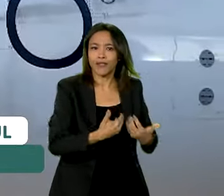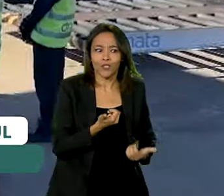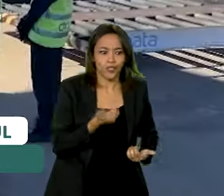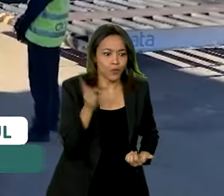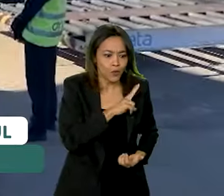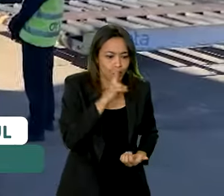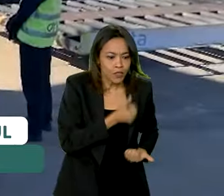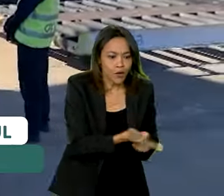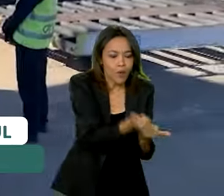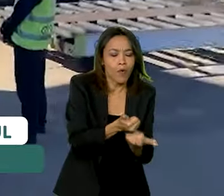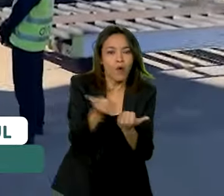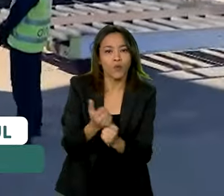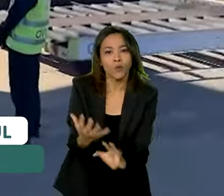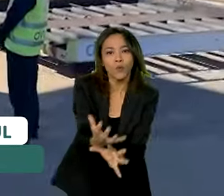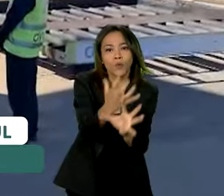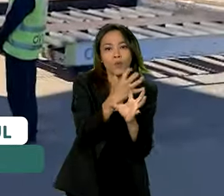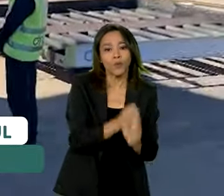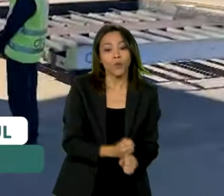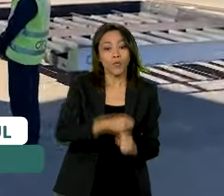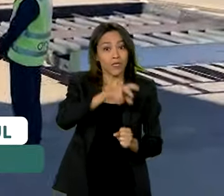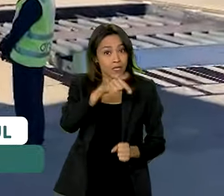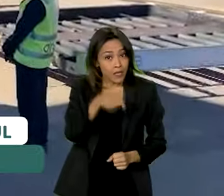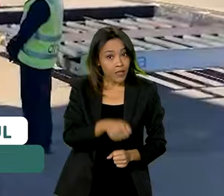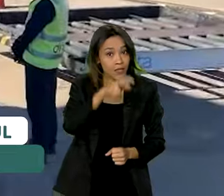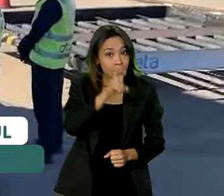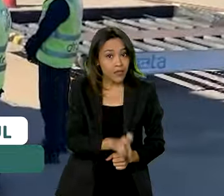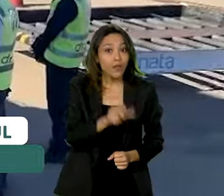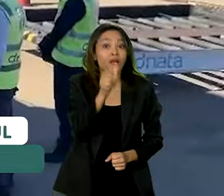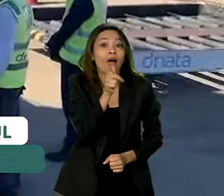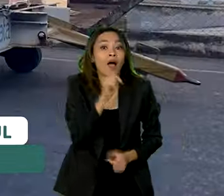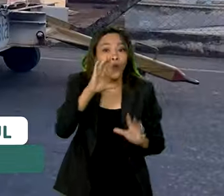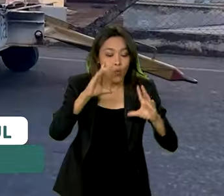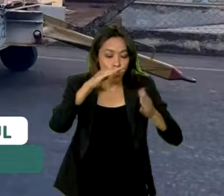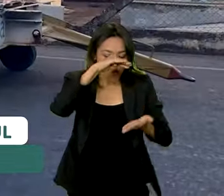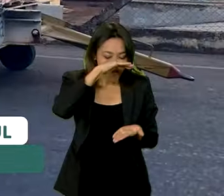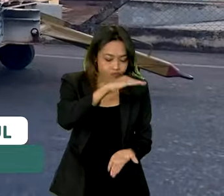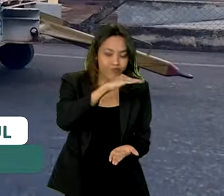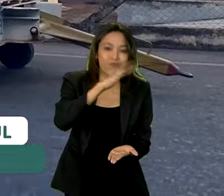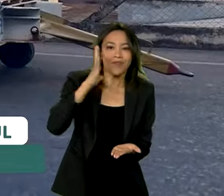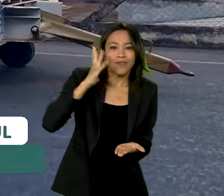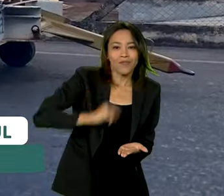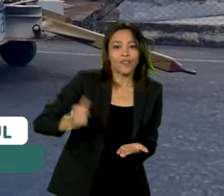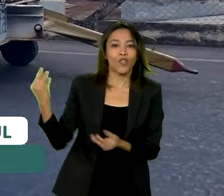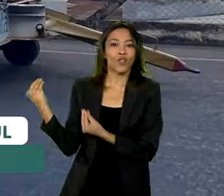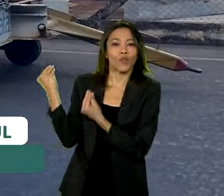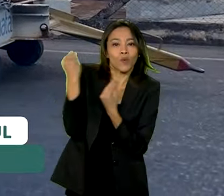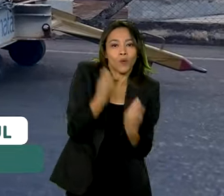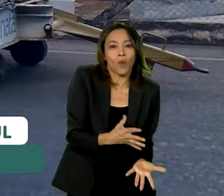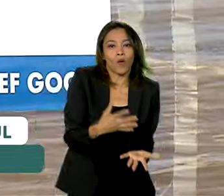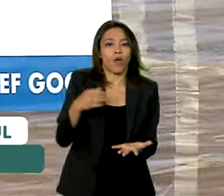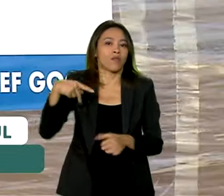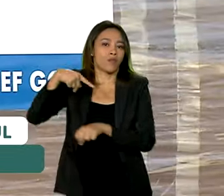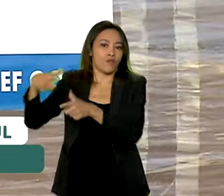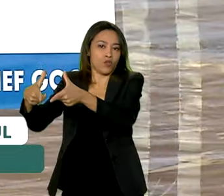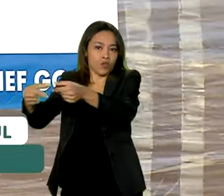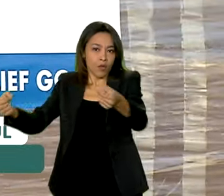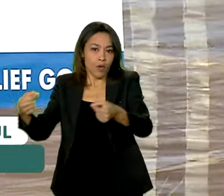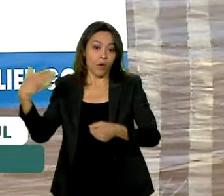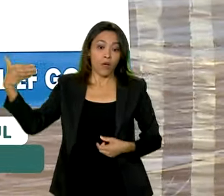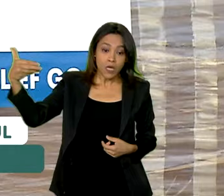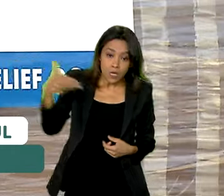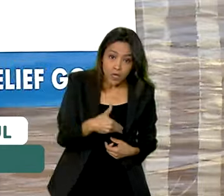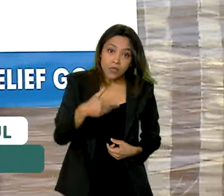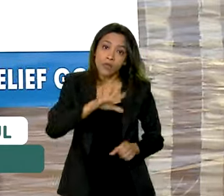São 75 purificadores de água que foram doados pelo governo japonês. O carregamento tem o objetivo